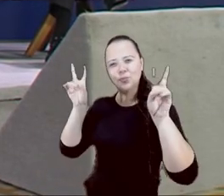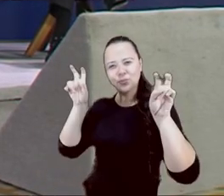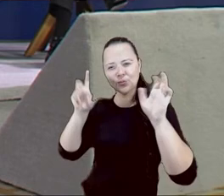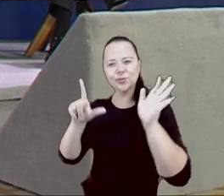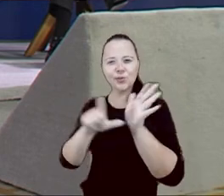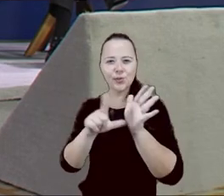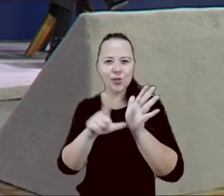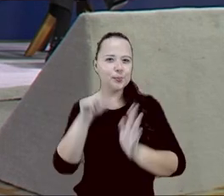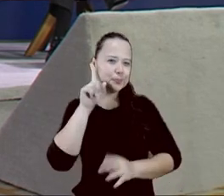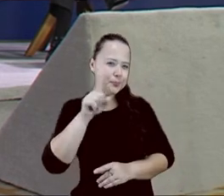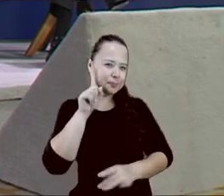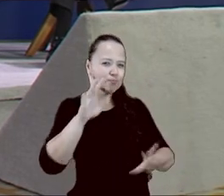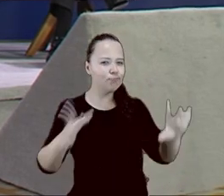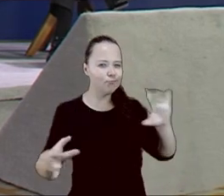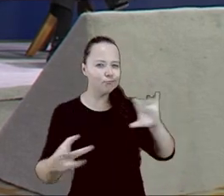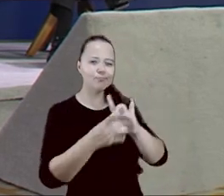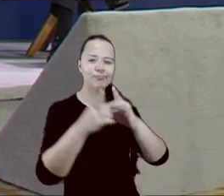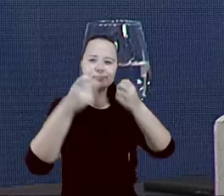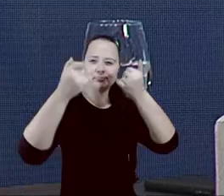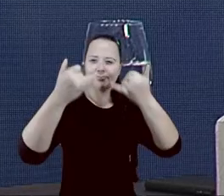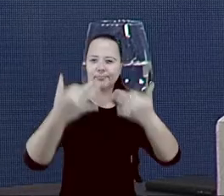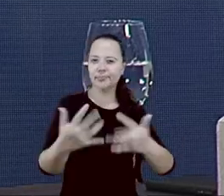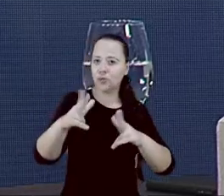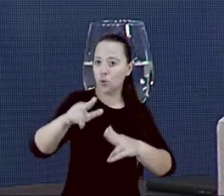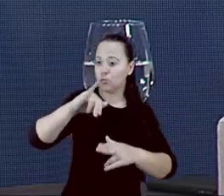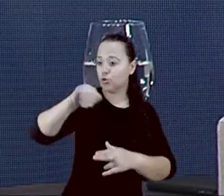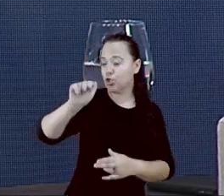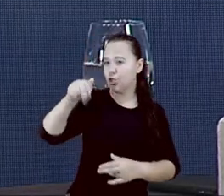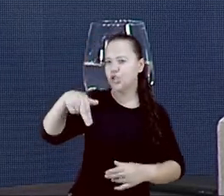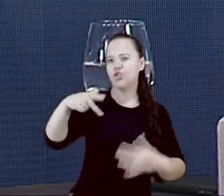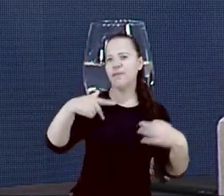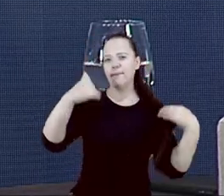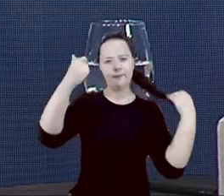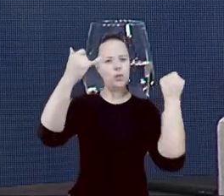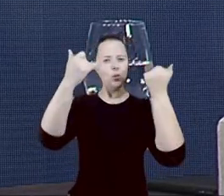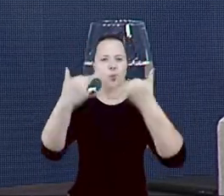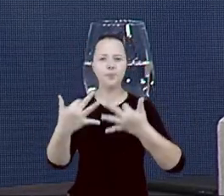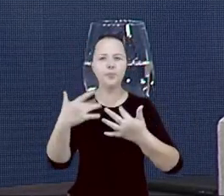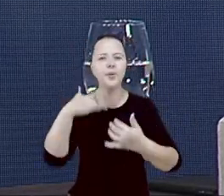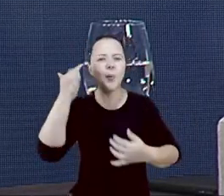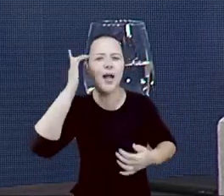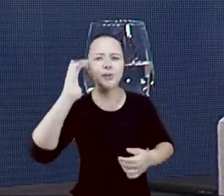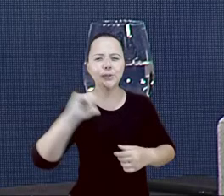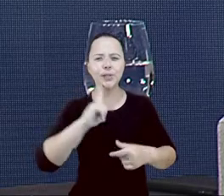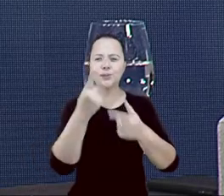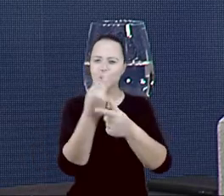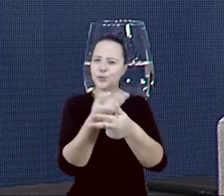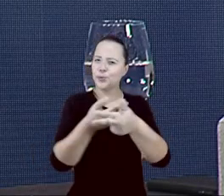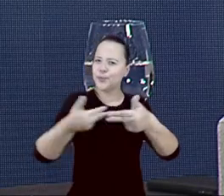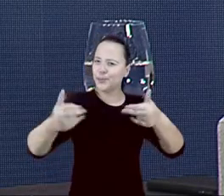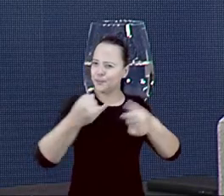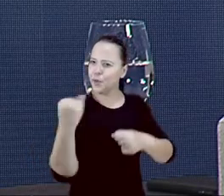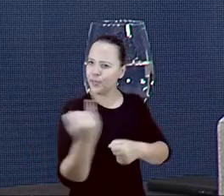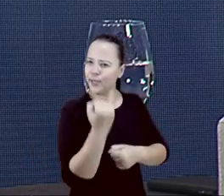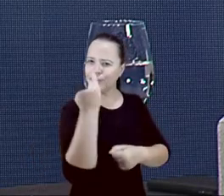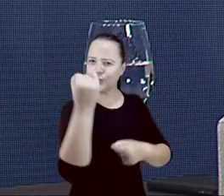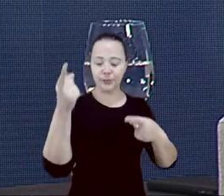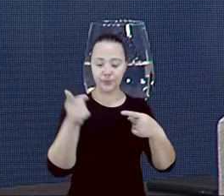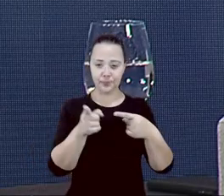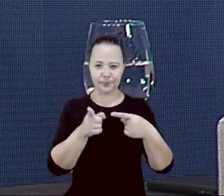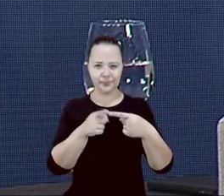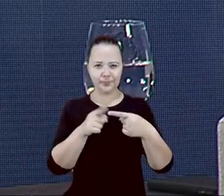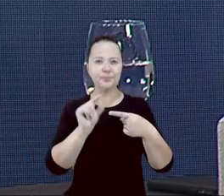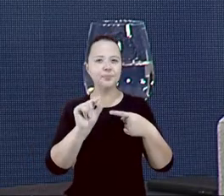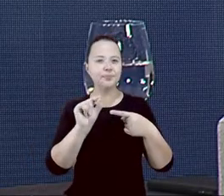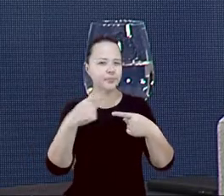ao que eu já falou acho que tem duas coisas importantes aí uma lembrar